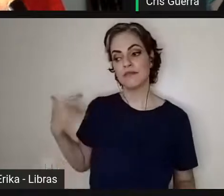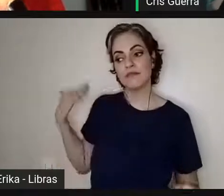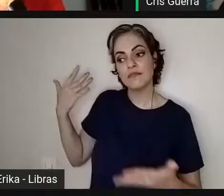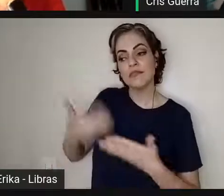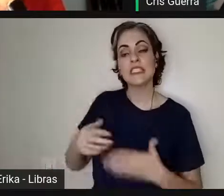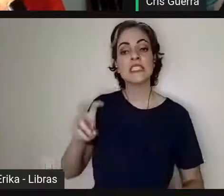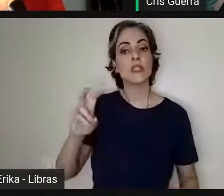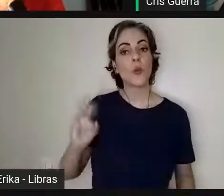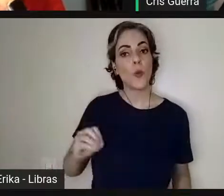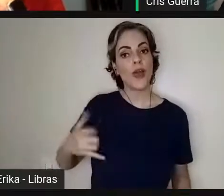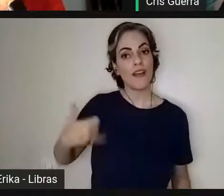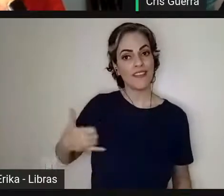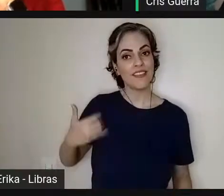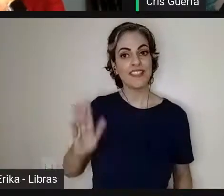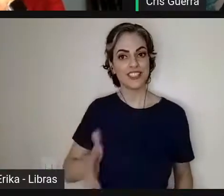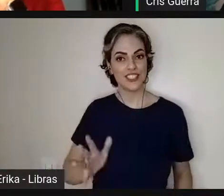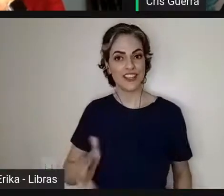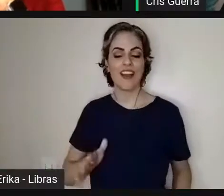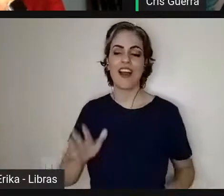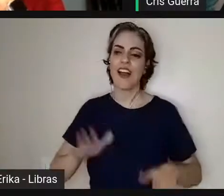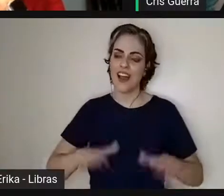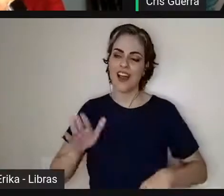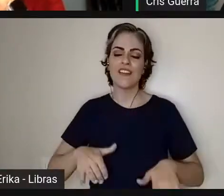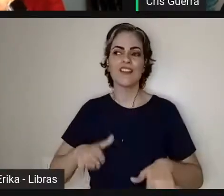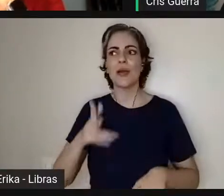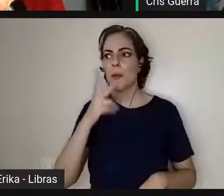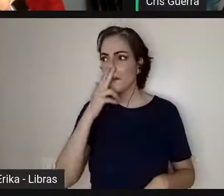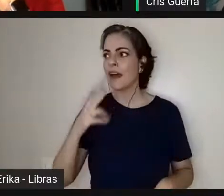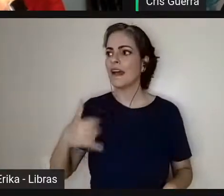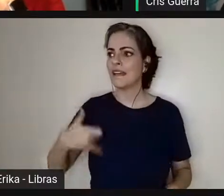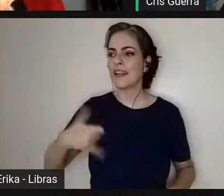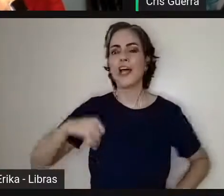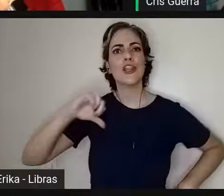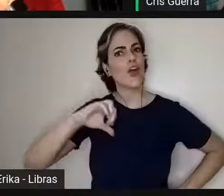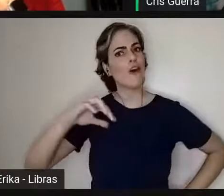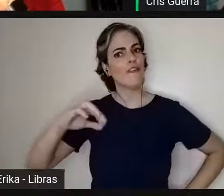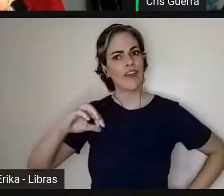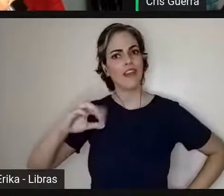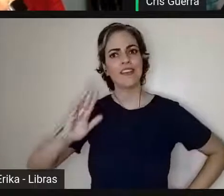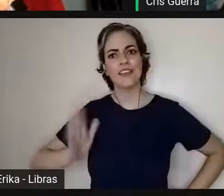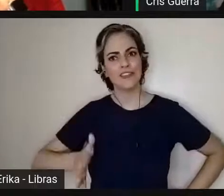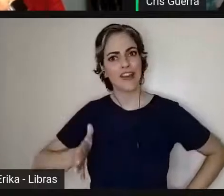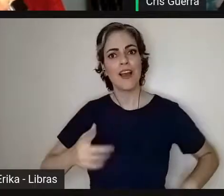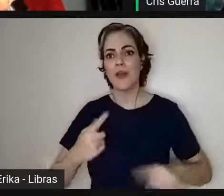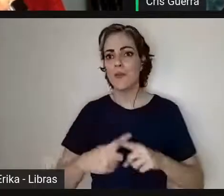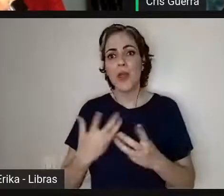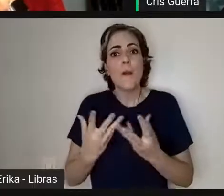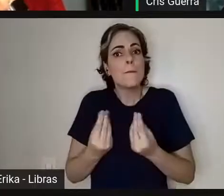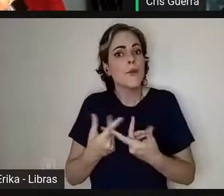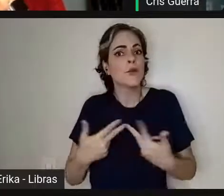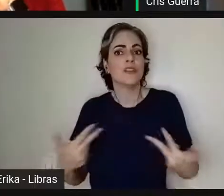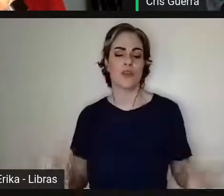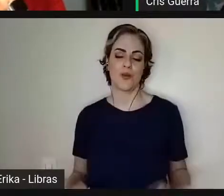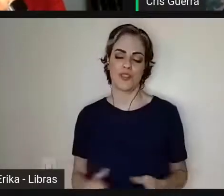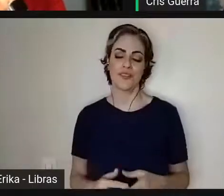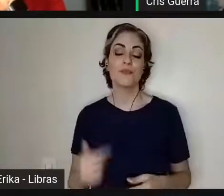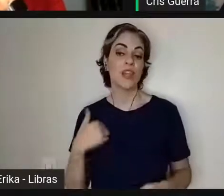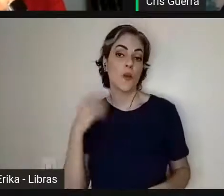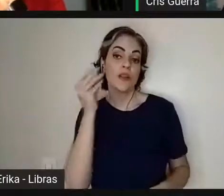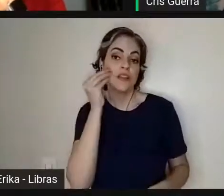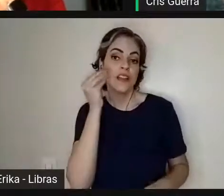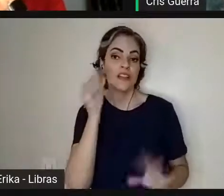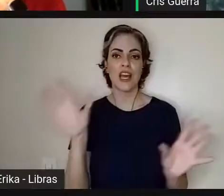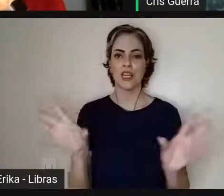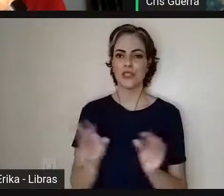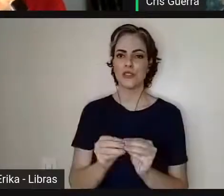alguns momentos ele parece que foram 90, né? Muita coisa aconteceu. Bom, tentando resumir assim, né, para